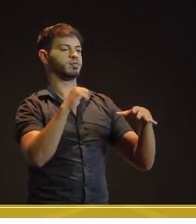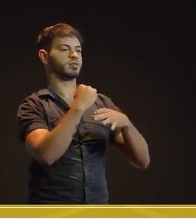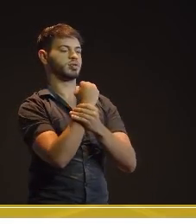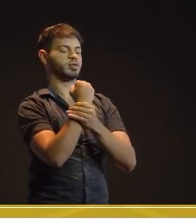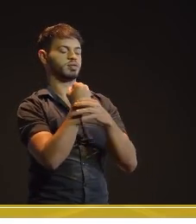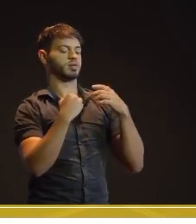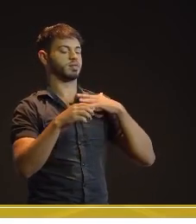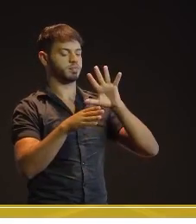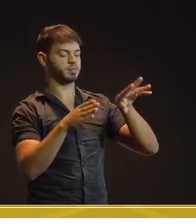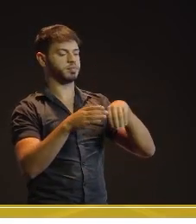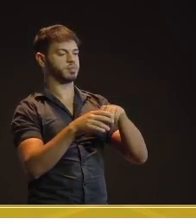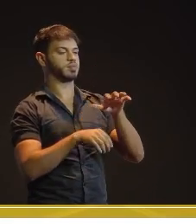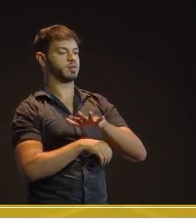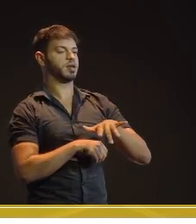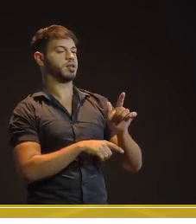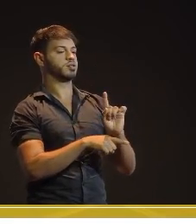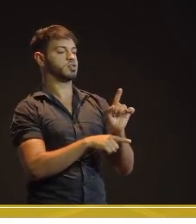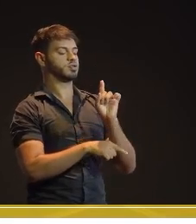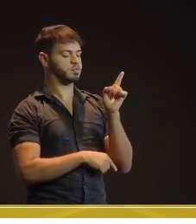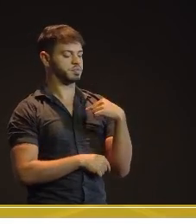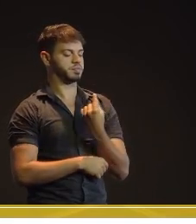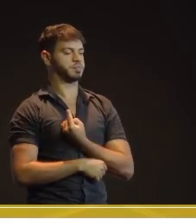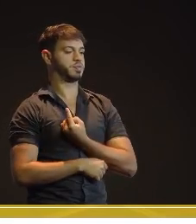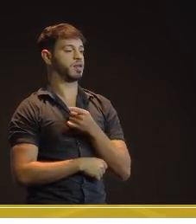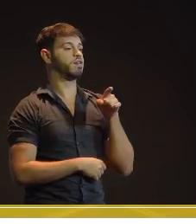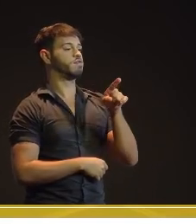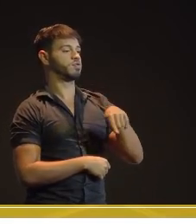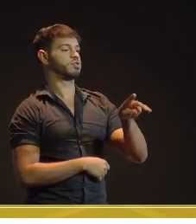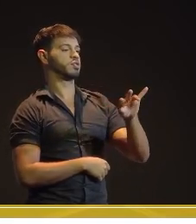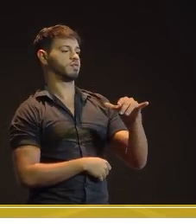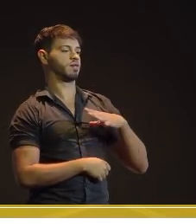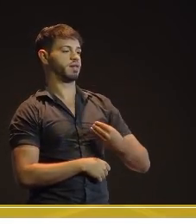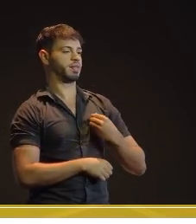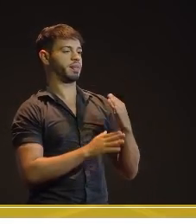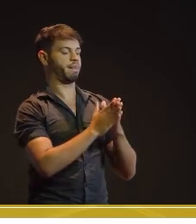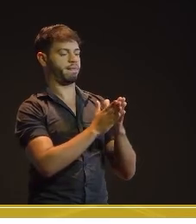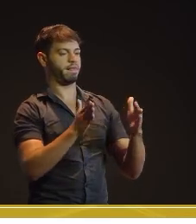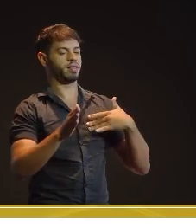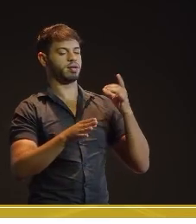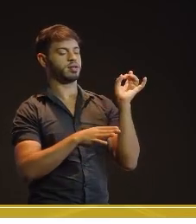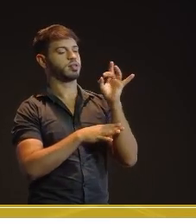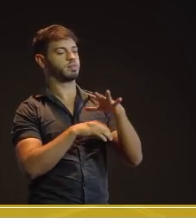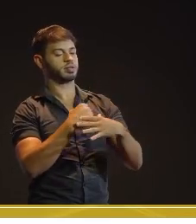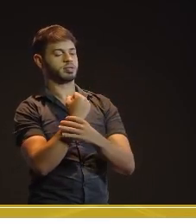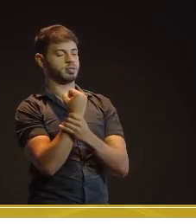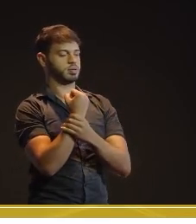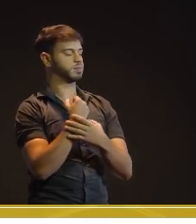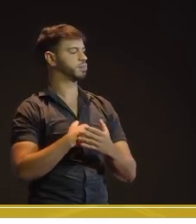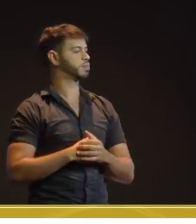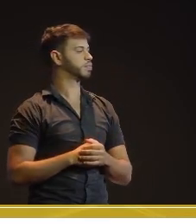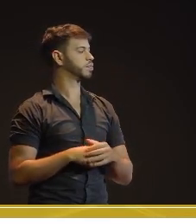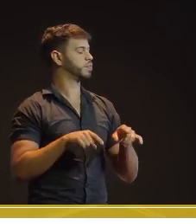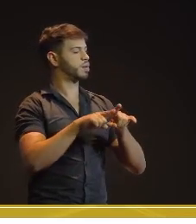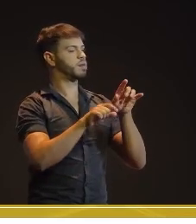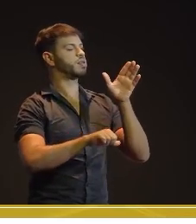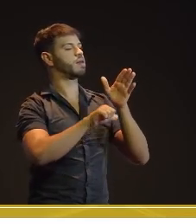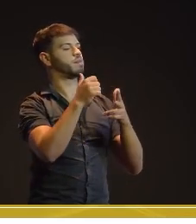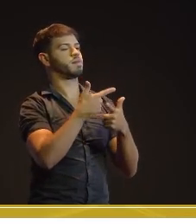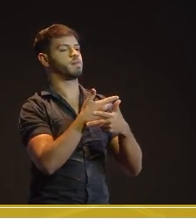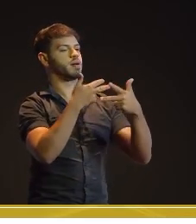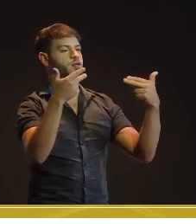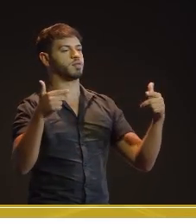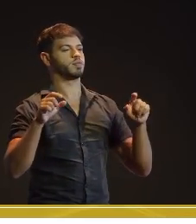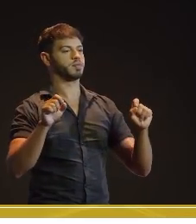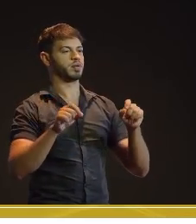envolvidos na gestão das nossas usinas. E vocês vão passar por isso na hora de demandar seguros. Uma das primeiras coisas que um perito que